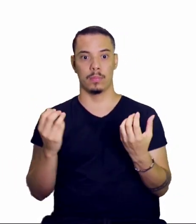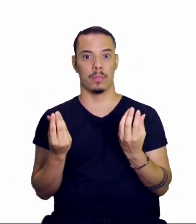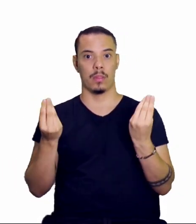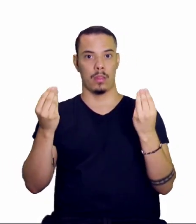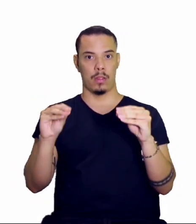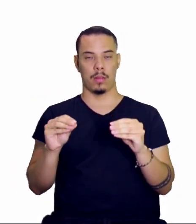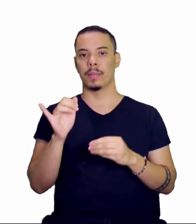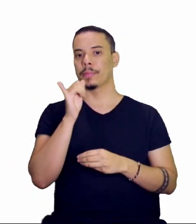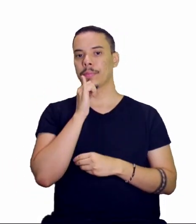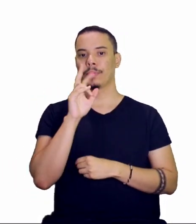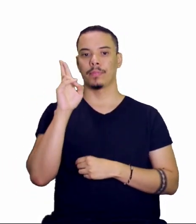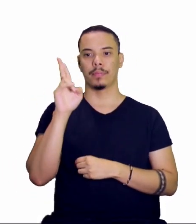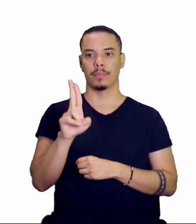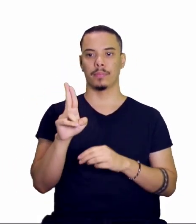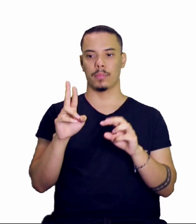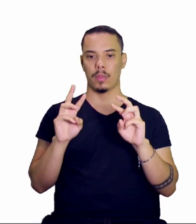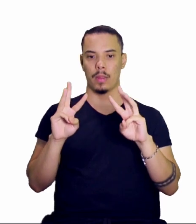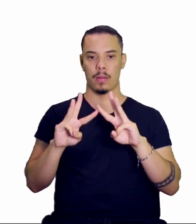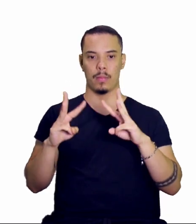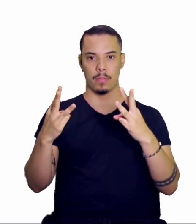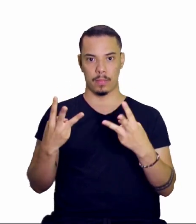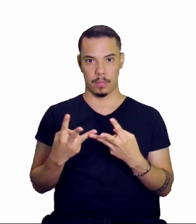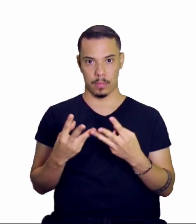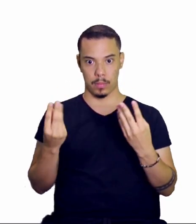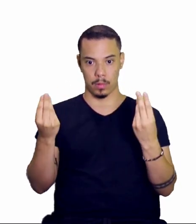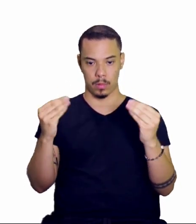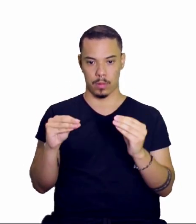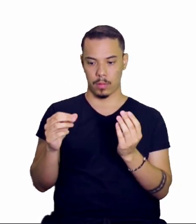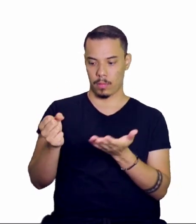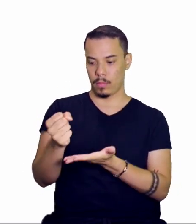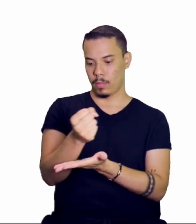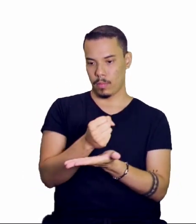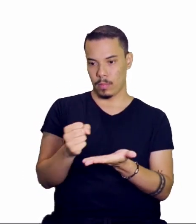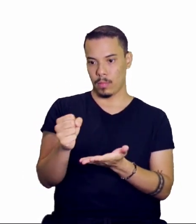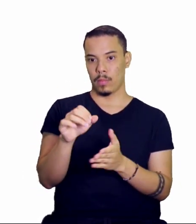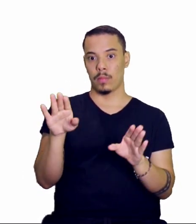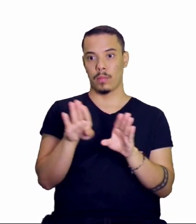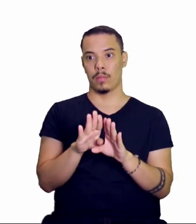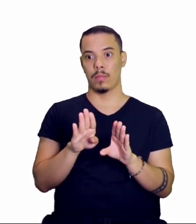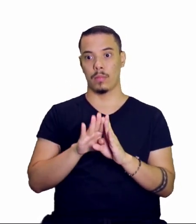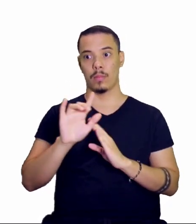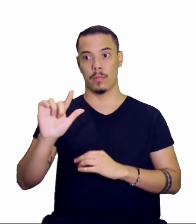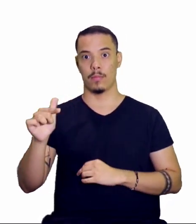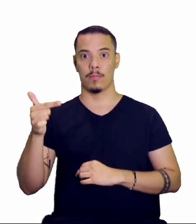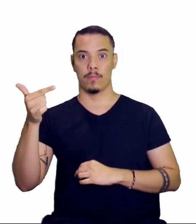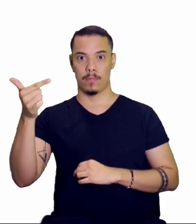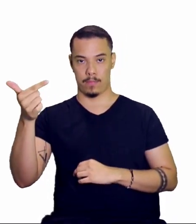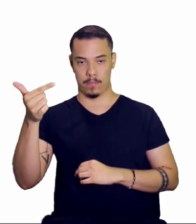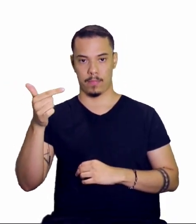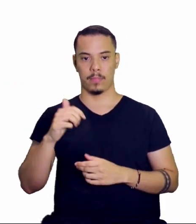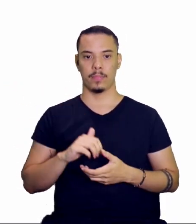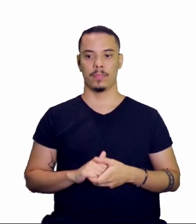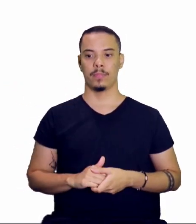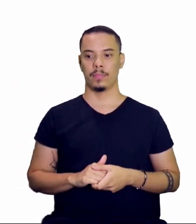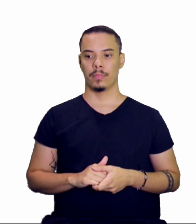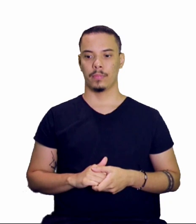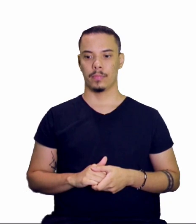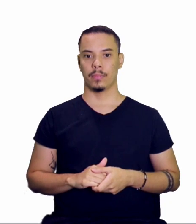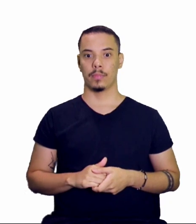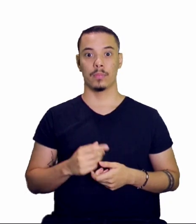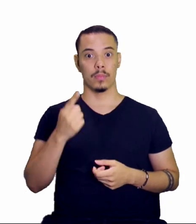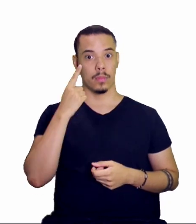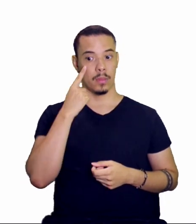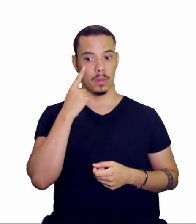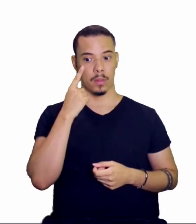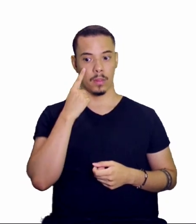ali representado da massa, colocar uma basezinha e a potência de 10, né? Isso. Pessoal, olha só, por exemplo, o que